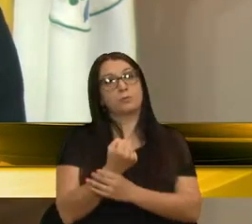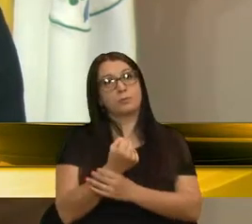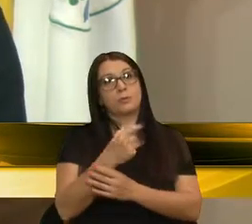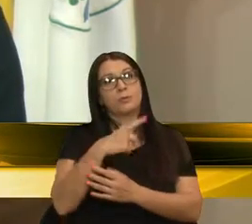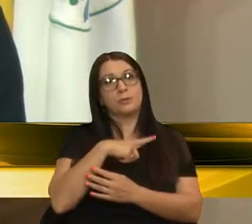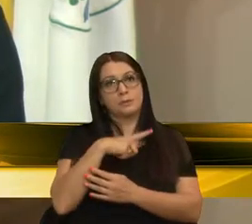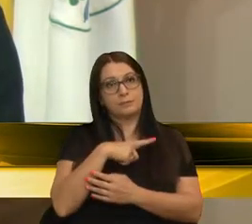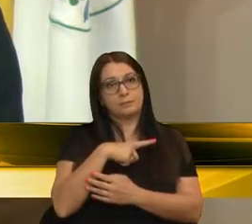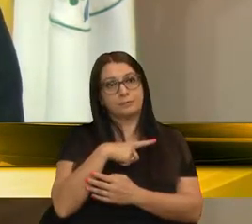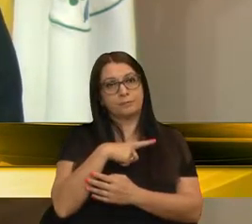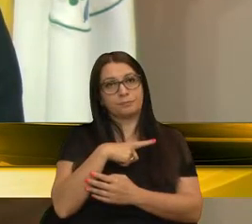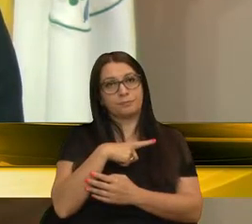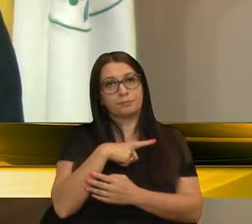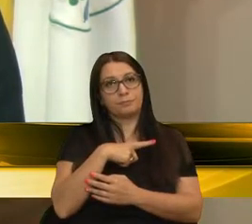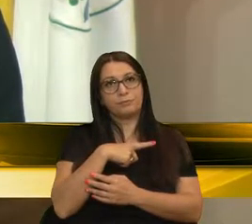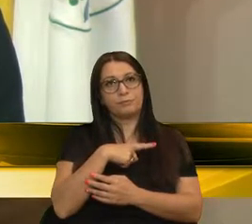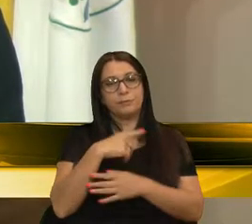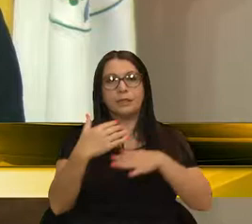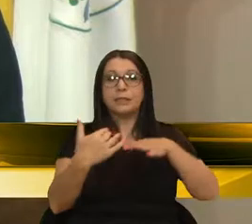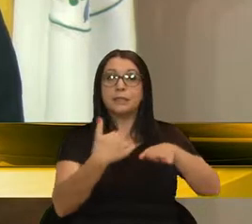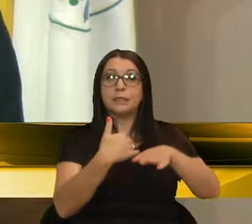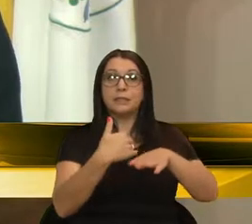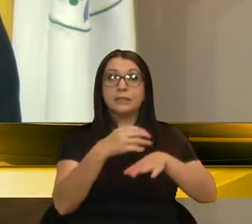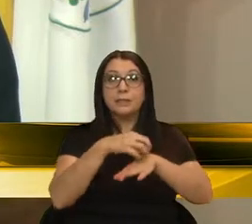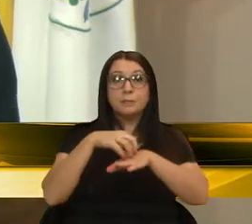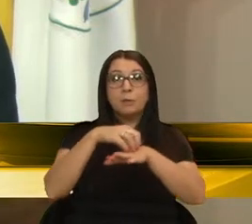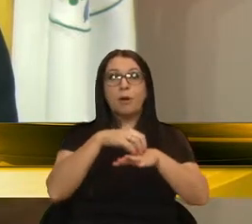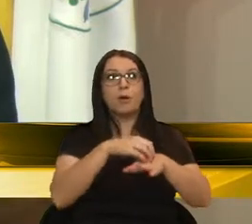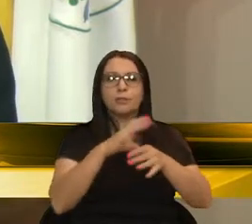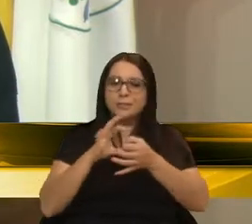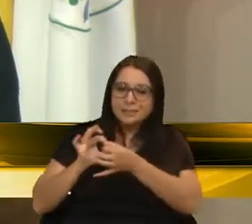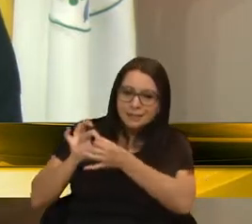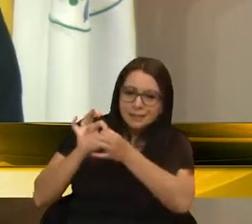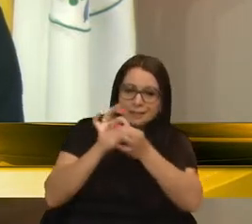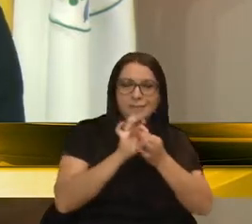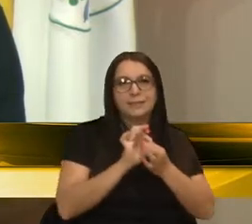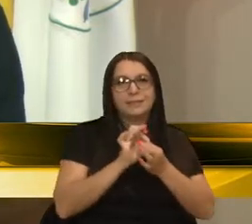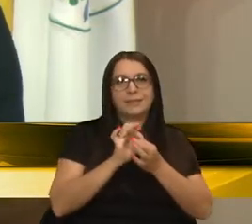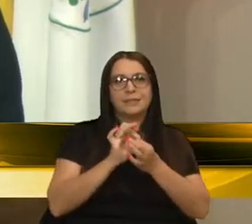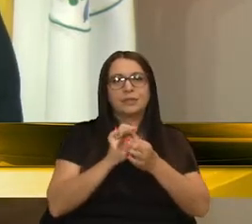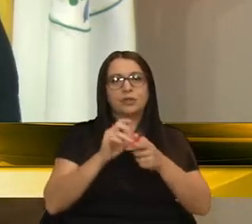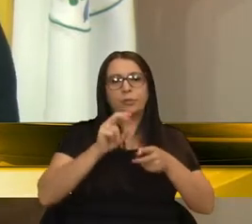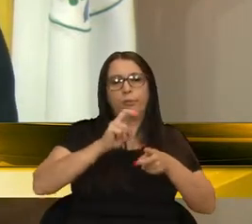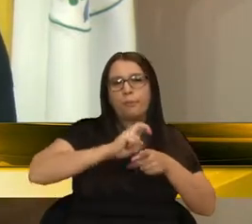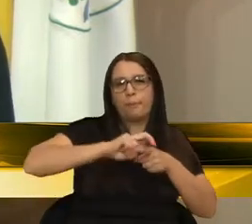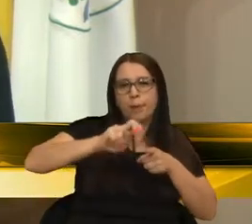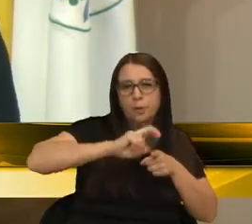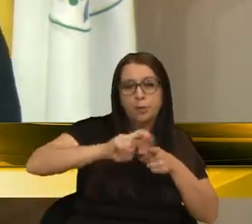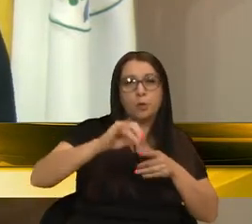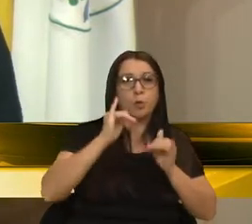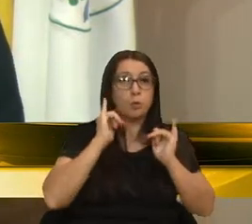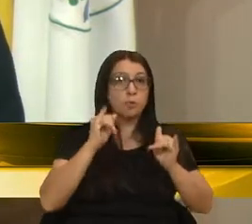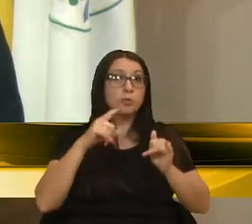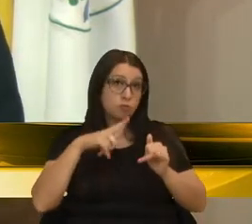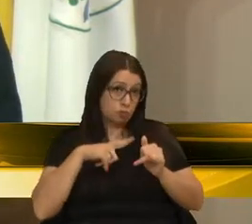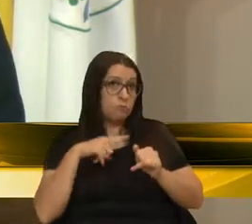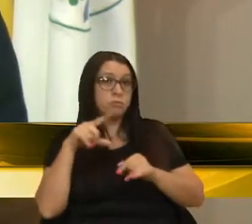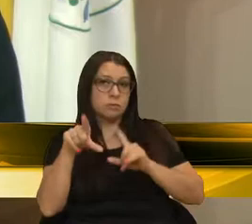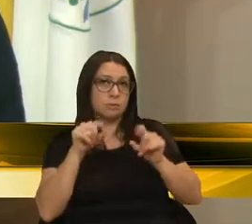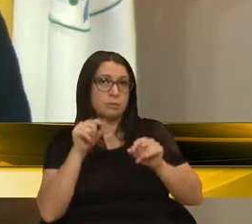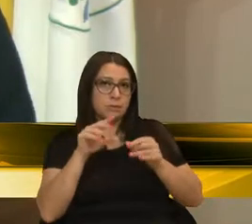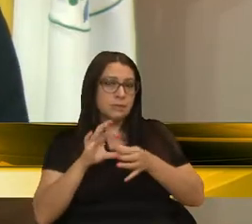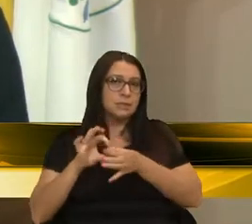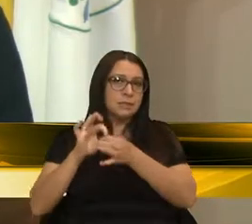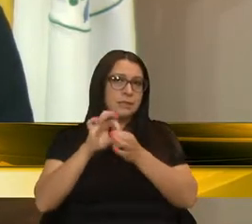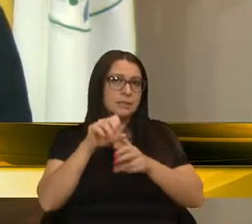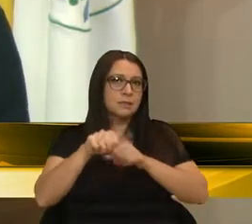tenha um transporte público realmente integrado, né? Metrô, ônibus, lá a gente tinha essa opção de integrar